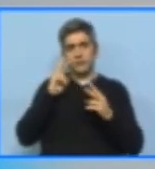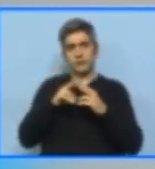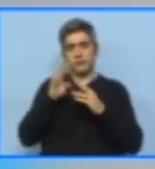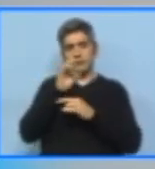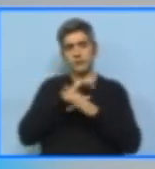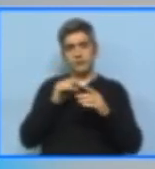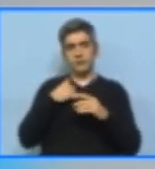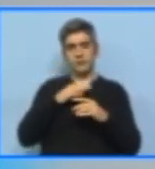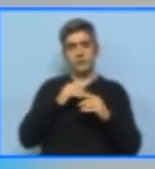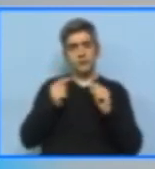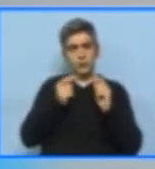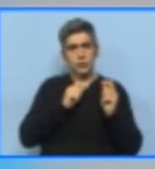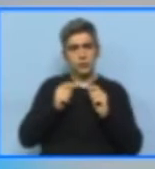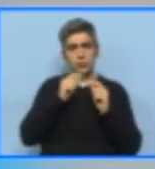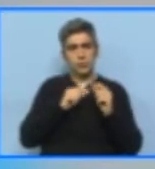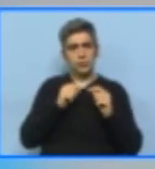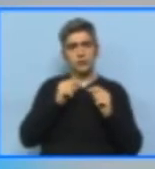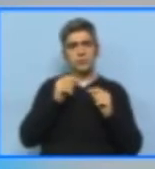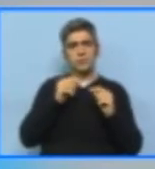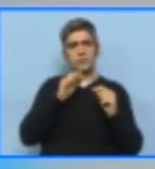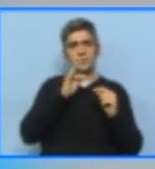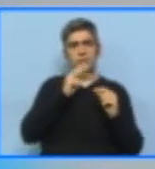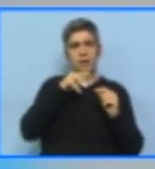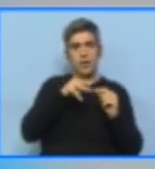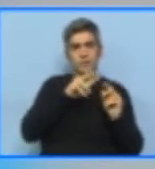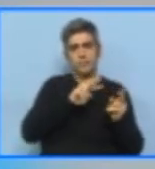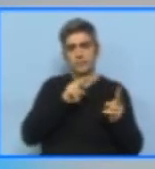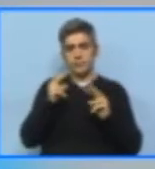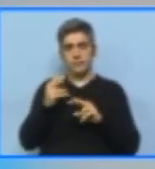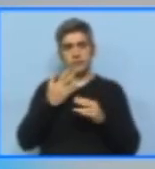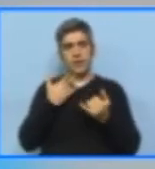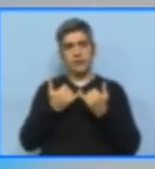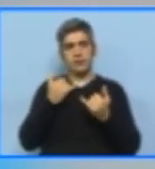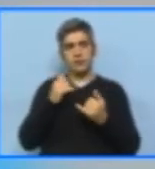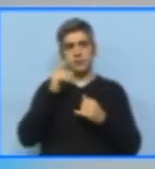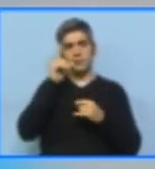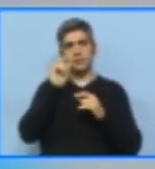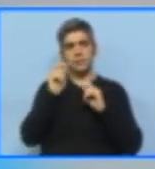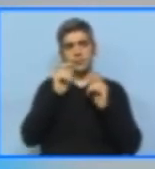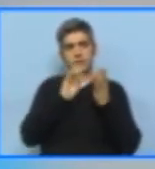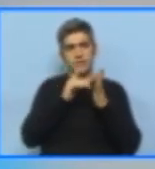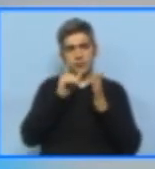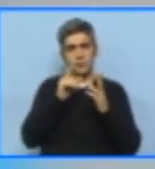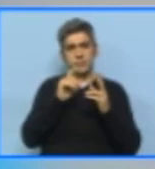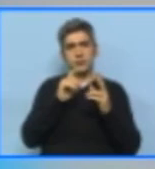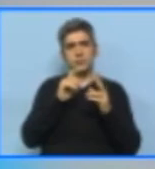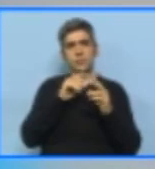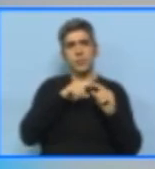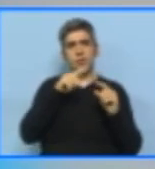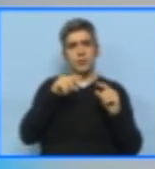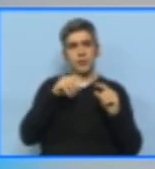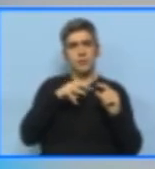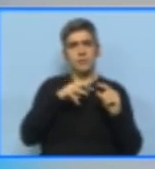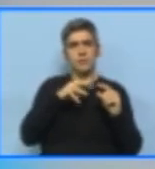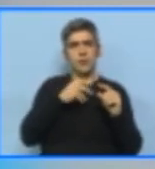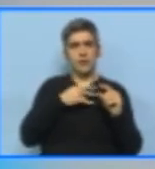europeu, estávamos a discutir a migração do FM para o digital. E no Brasil estávamos a discutir a migração das ondas médias para o